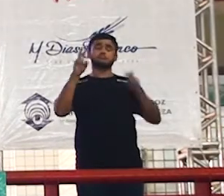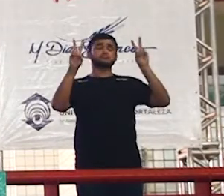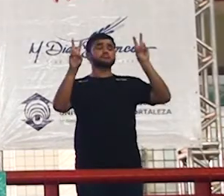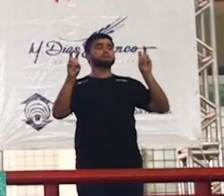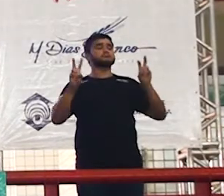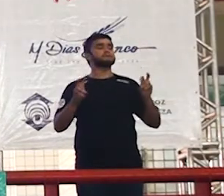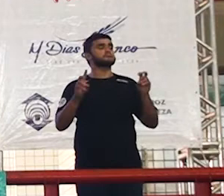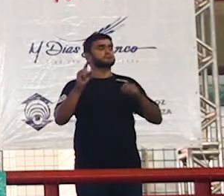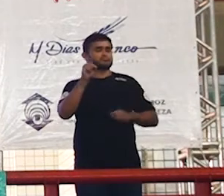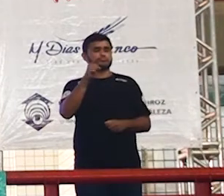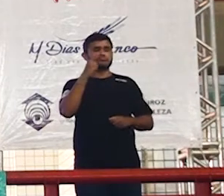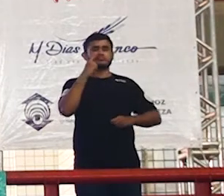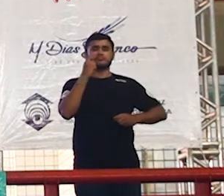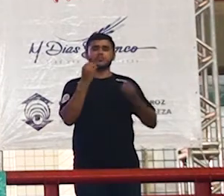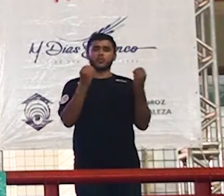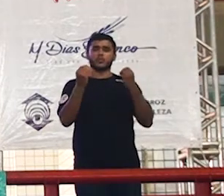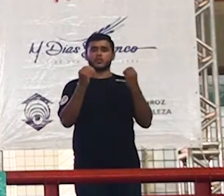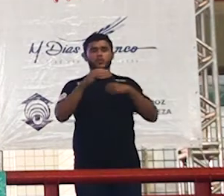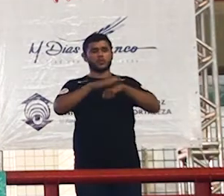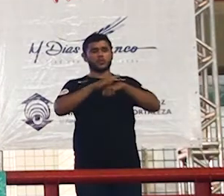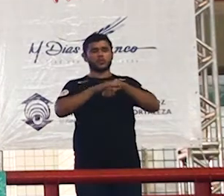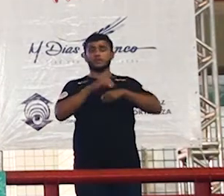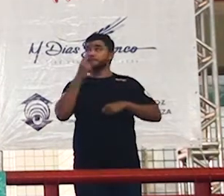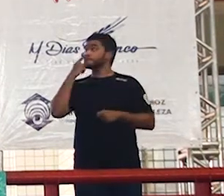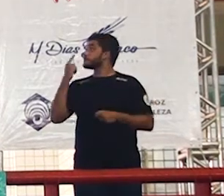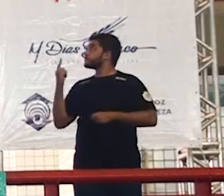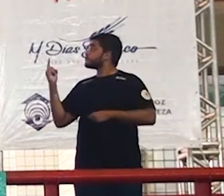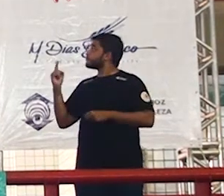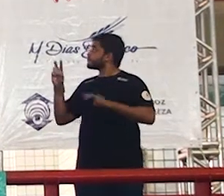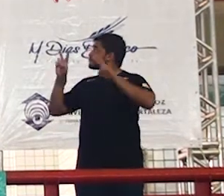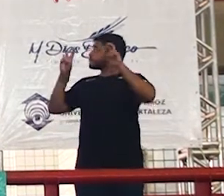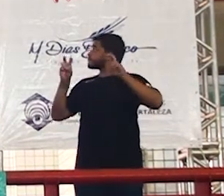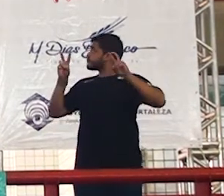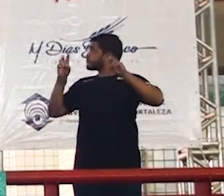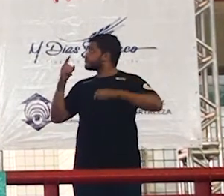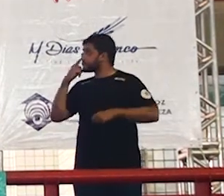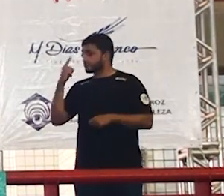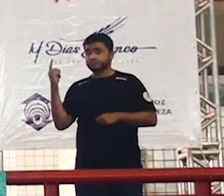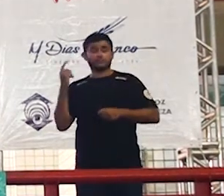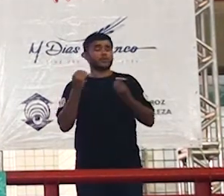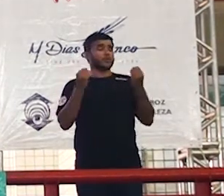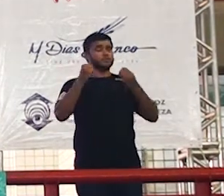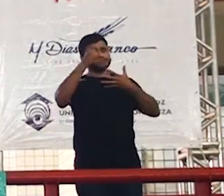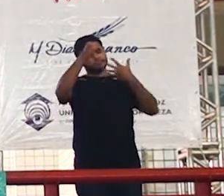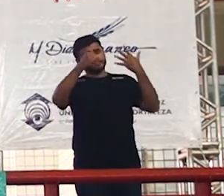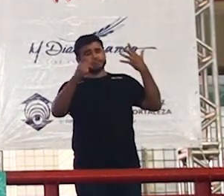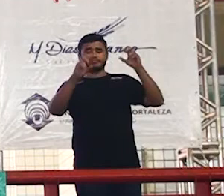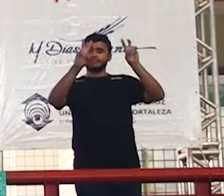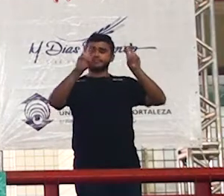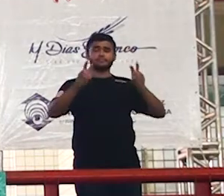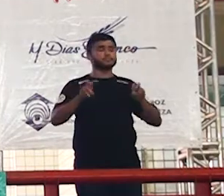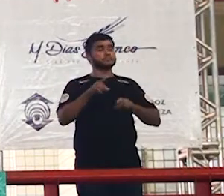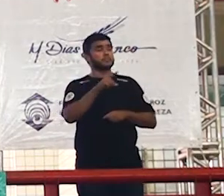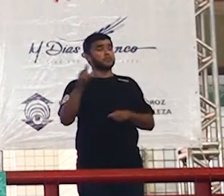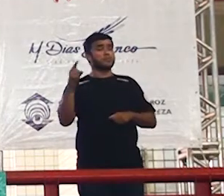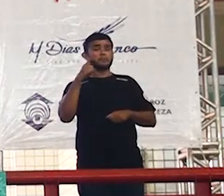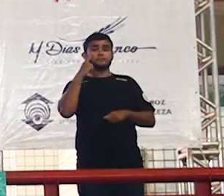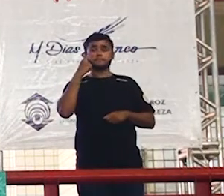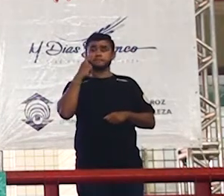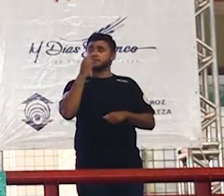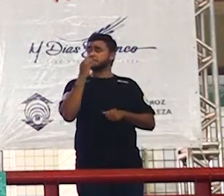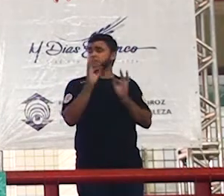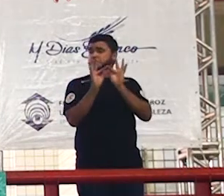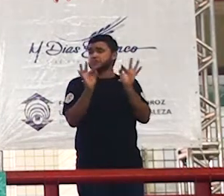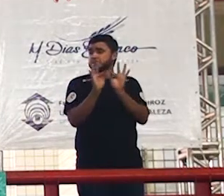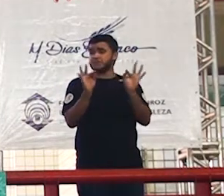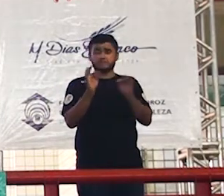que fala sobre recursos expressivos. É uma aula que traz conceitos aparentemente